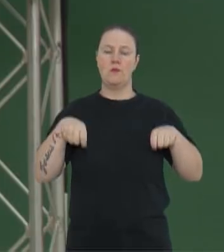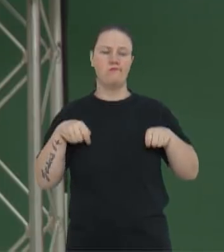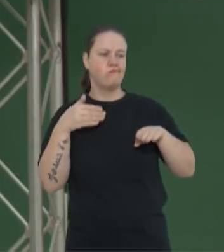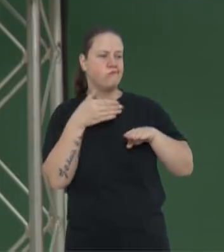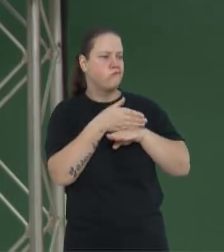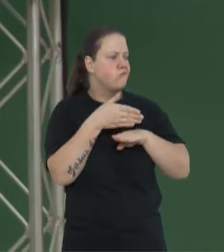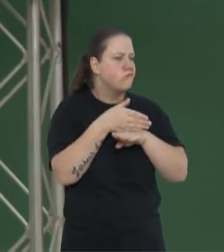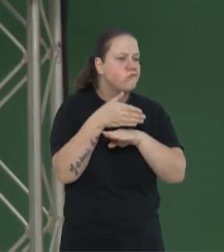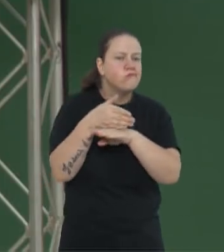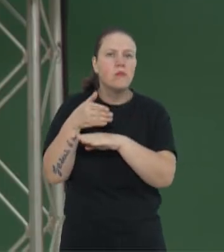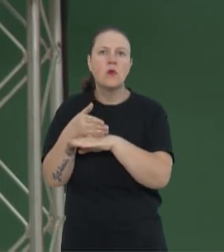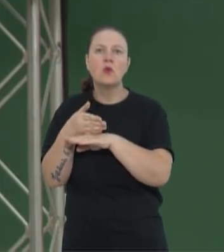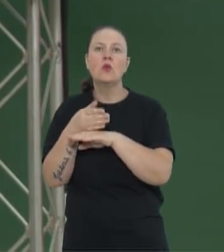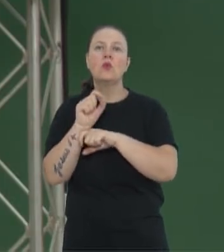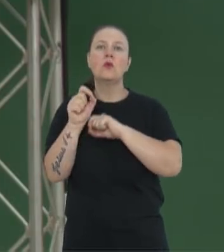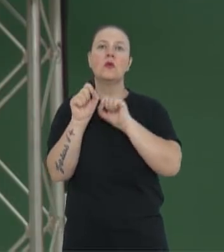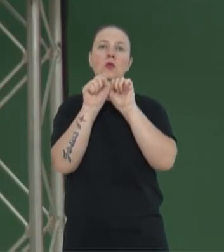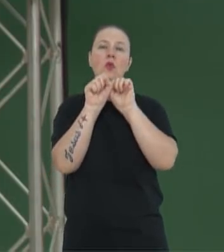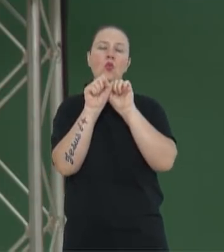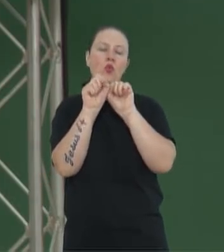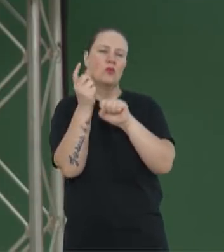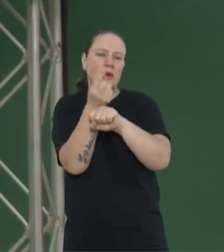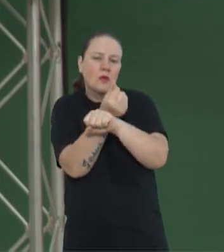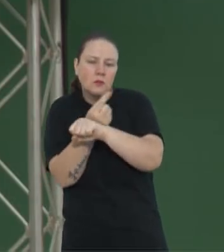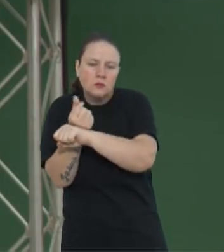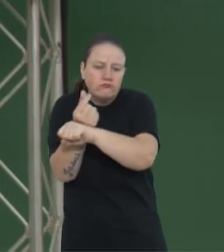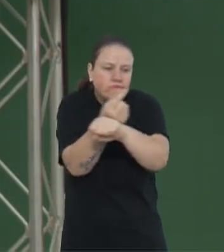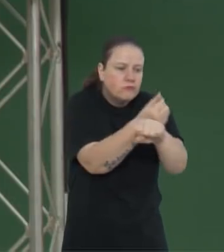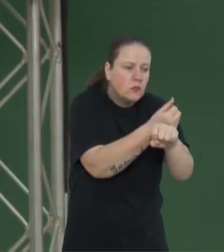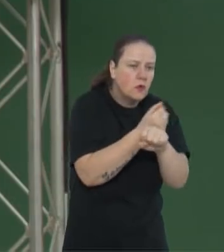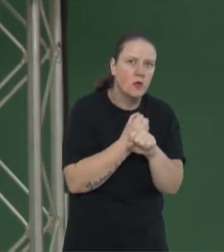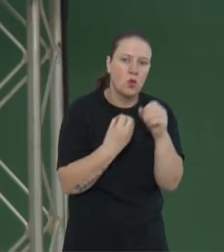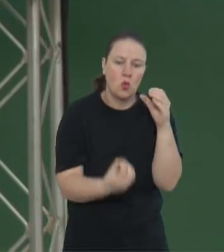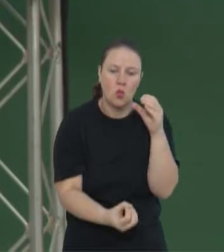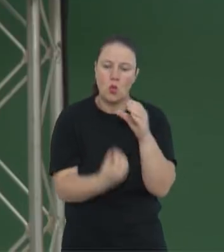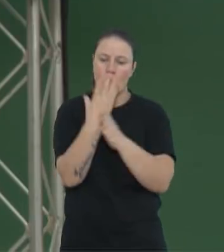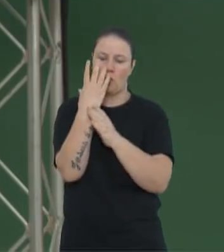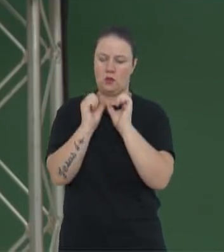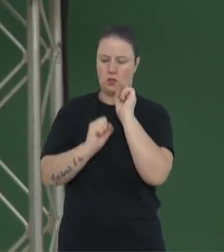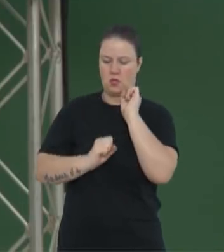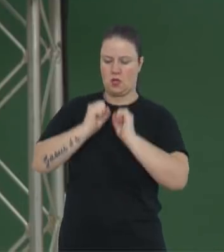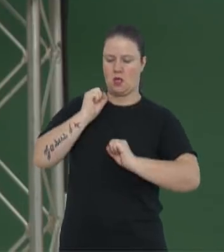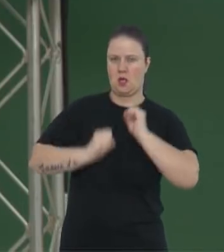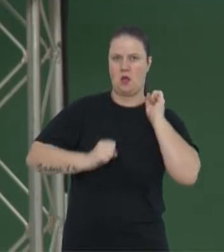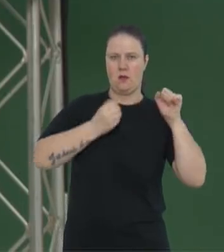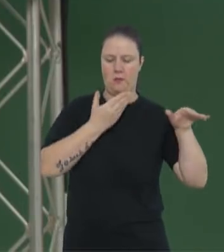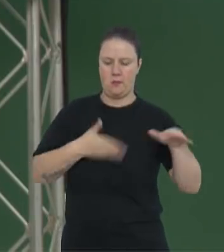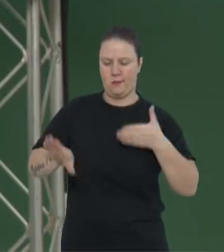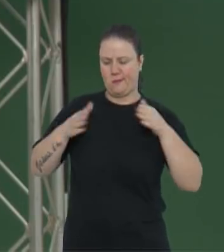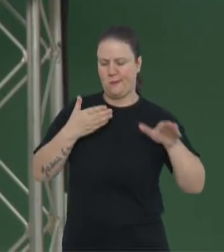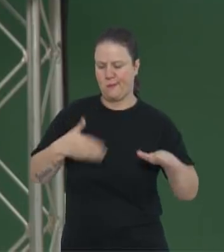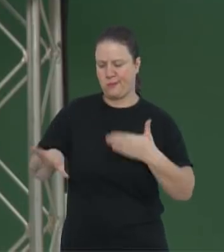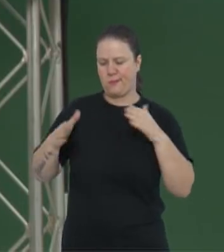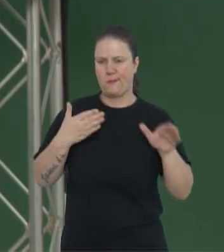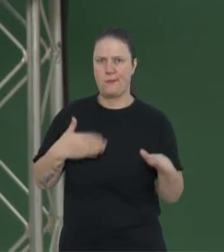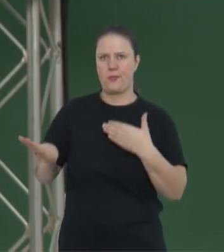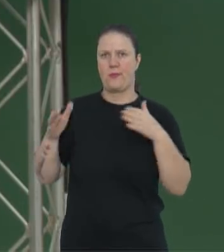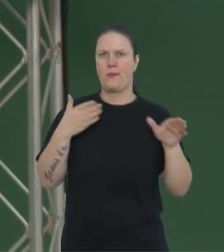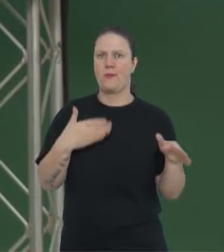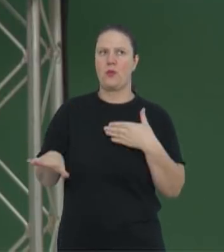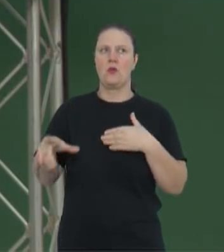compra, desde que o sistema capitalista apostou na criação de fábricas para produzir em série, em repetições. Tem esses desenhos,